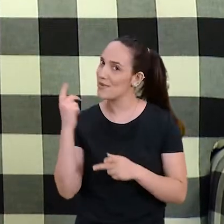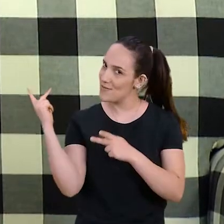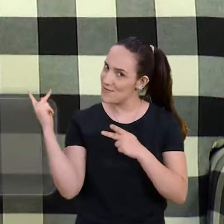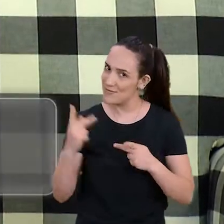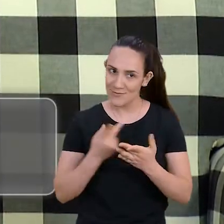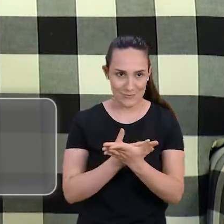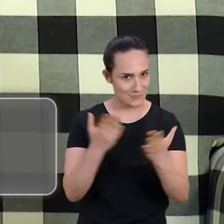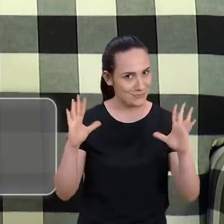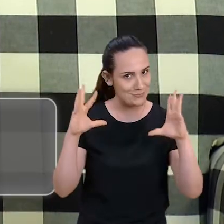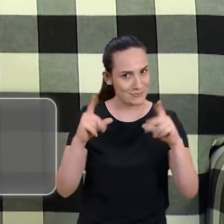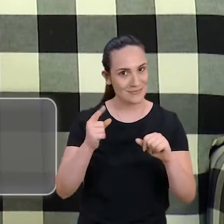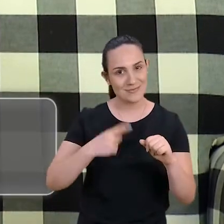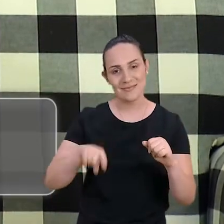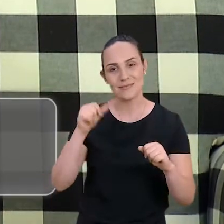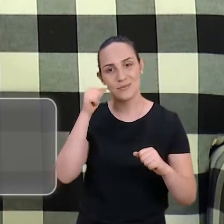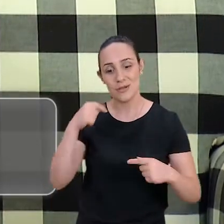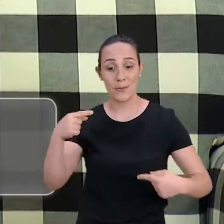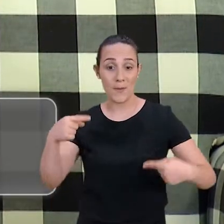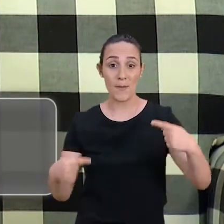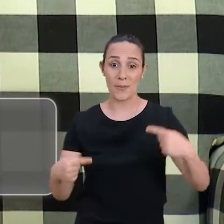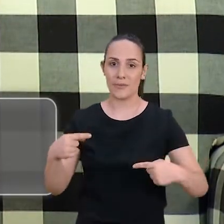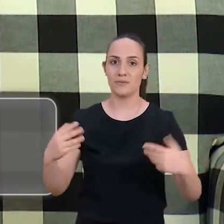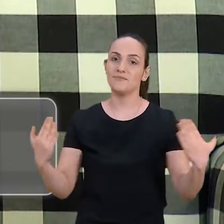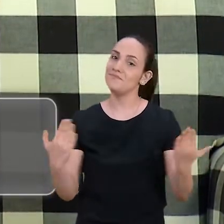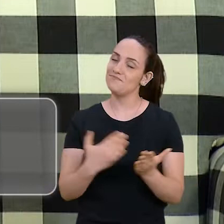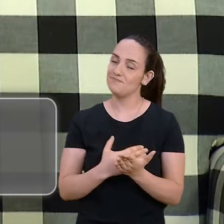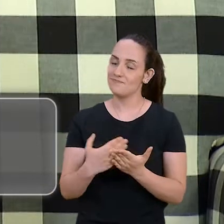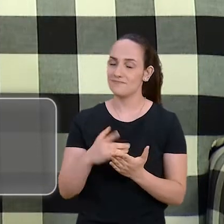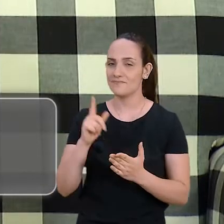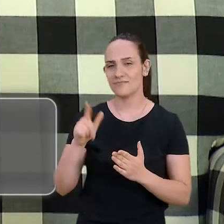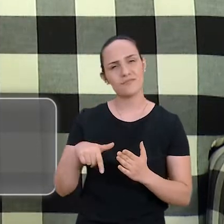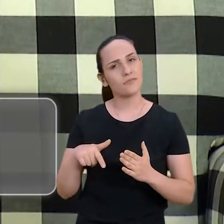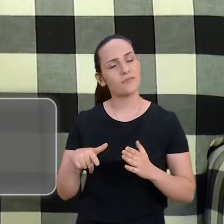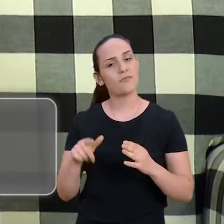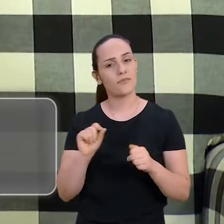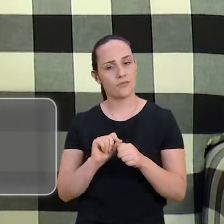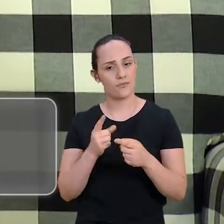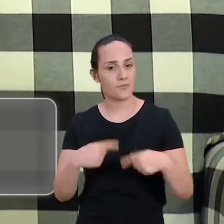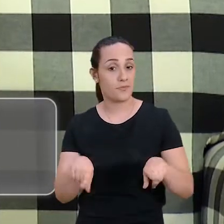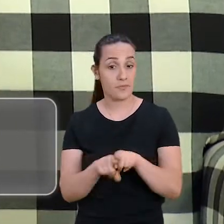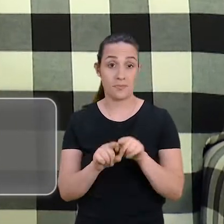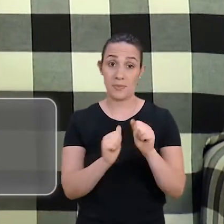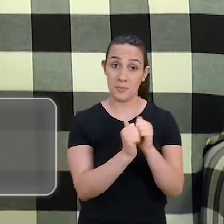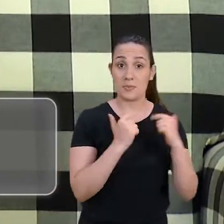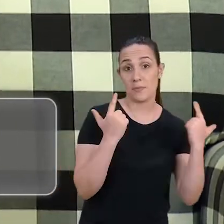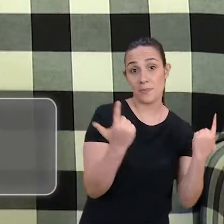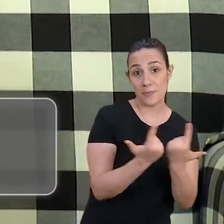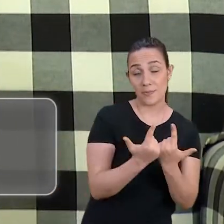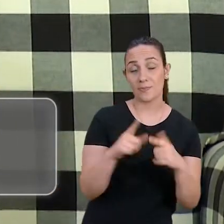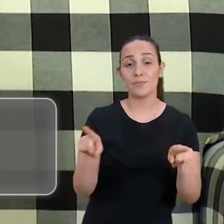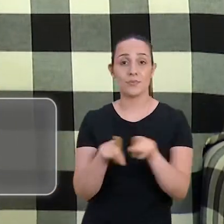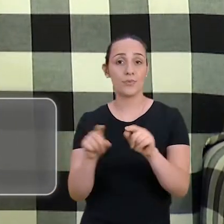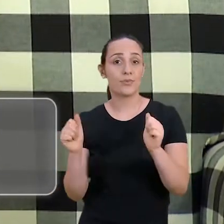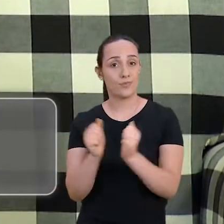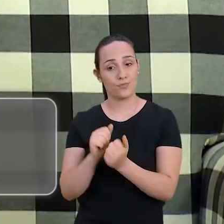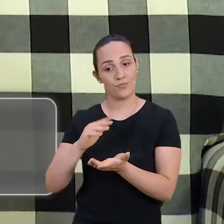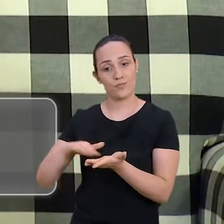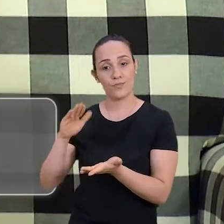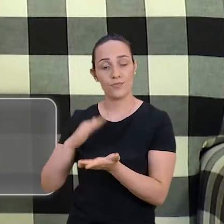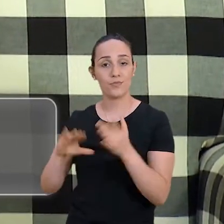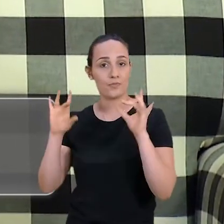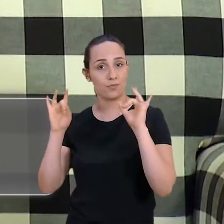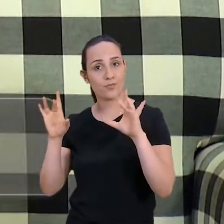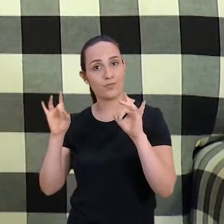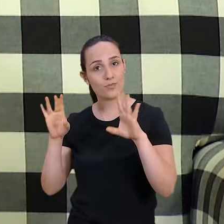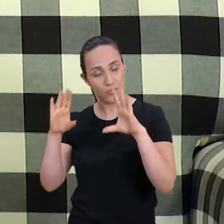Seja muito bem-vindo e bem-vinda. Mulheres em Debate está no ar. Este programa que é fruto de parceria entre a Assembleia Legislativa e